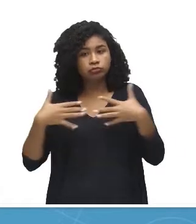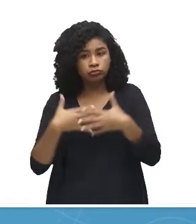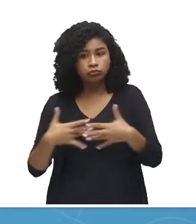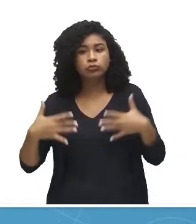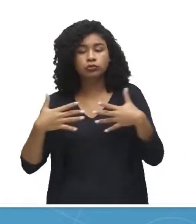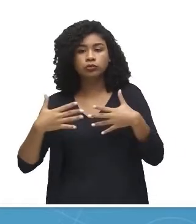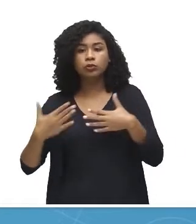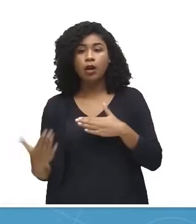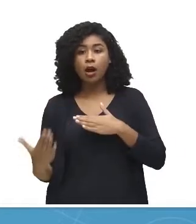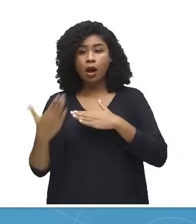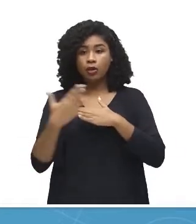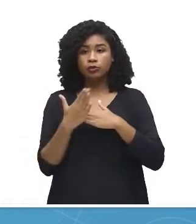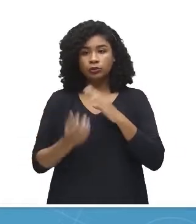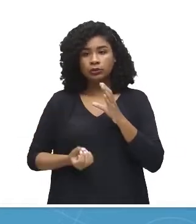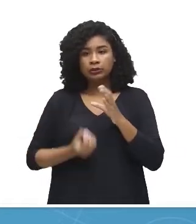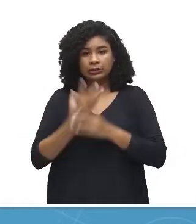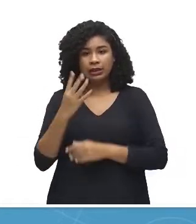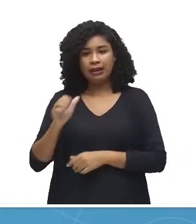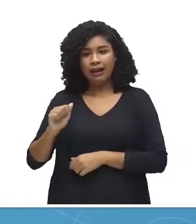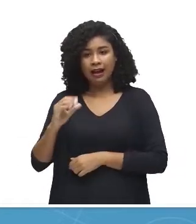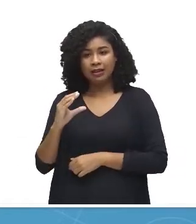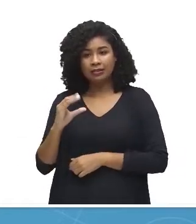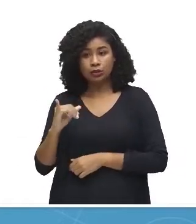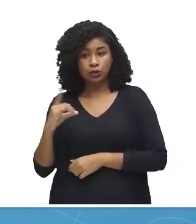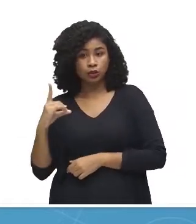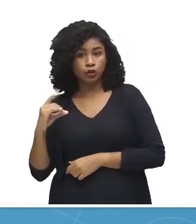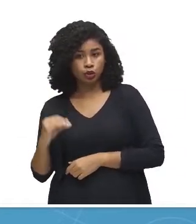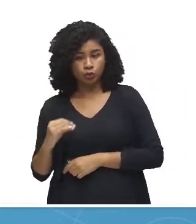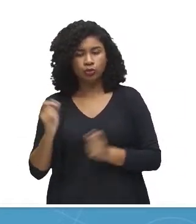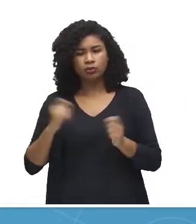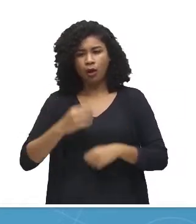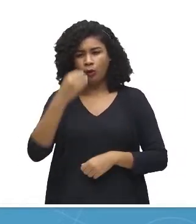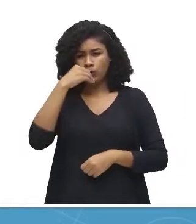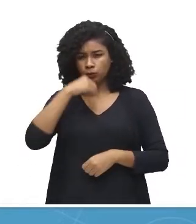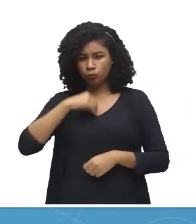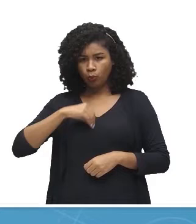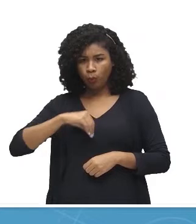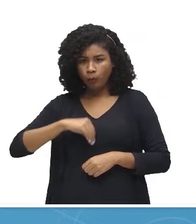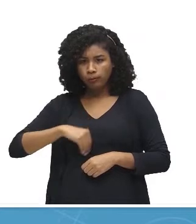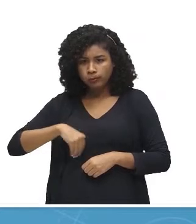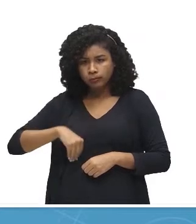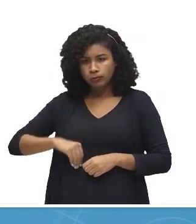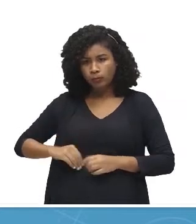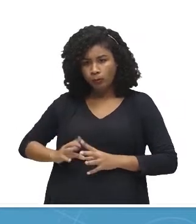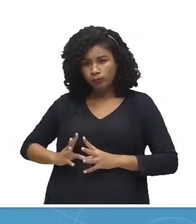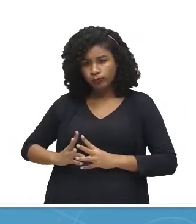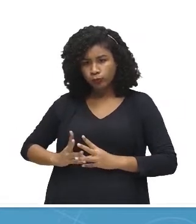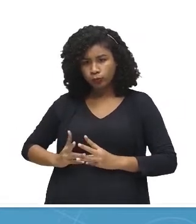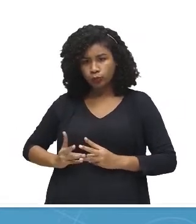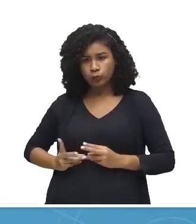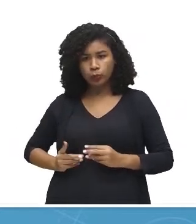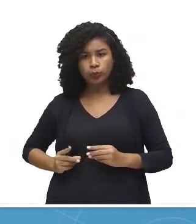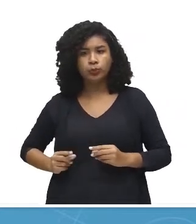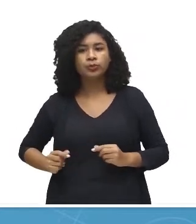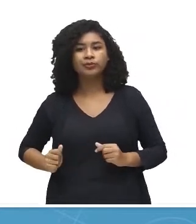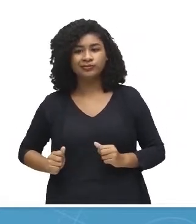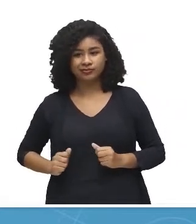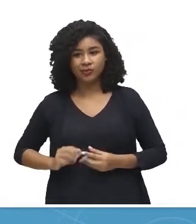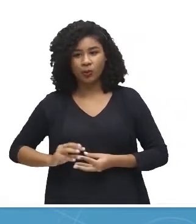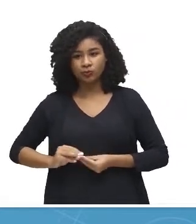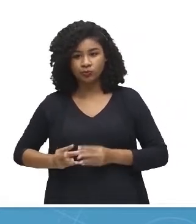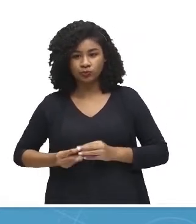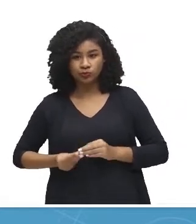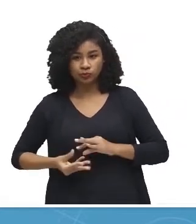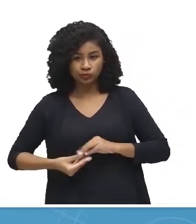produção do suco gástrico, que vai ajudar na digestão dos nossos alimentos que a gente for comer, tá?